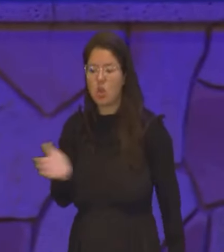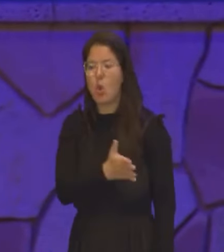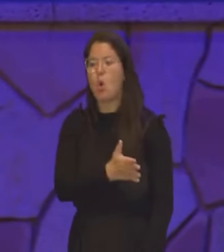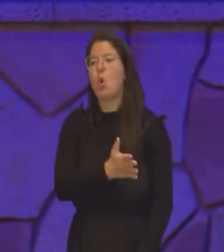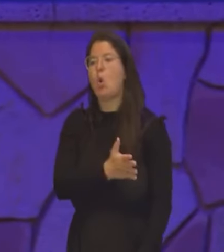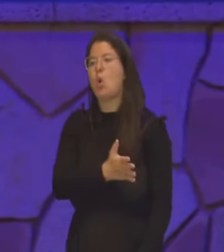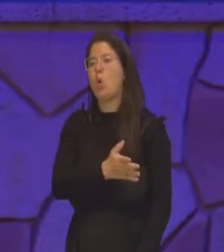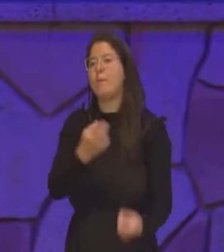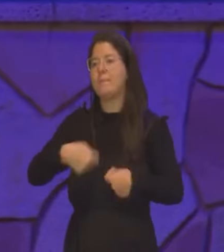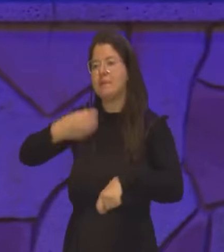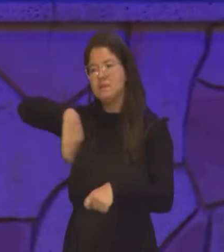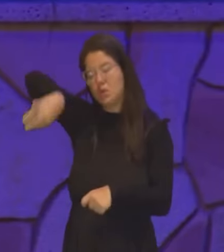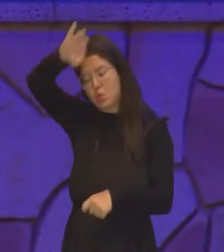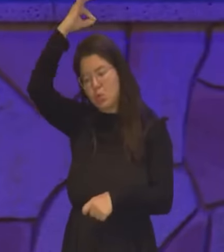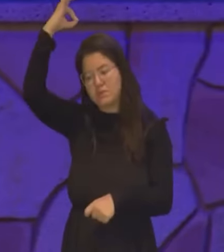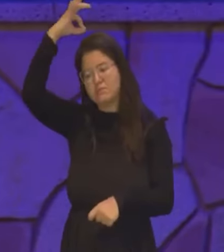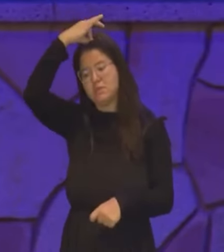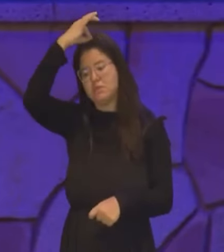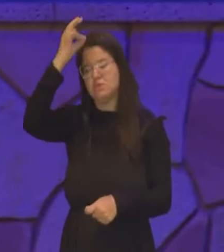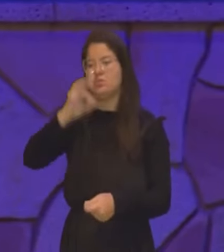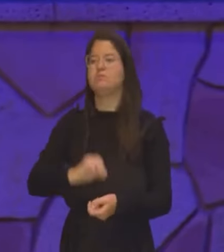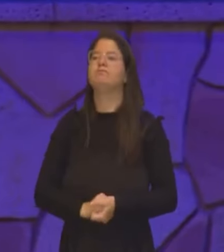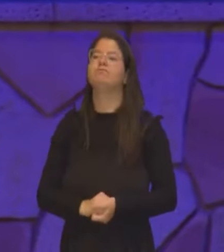nascer do Espírito.